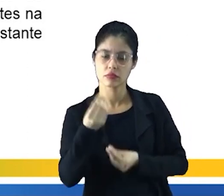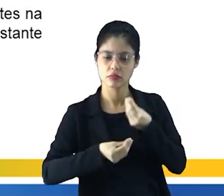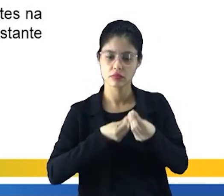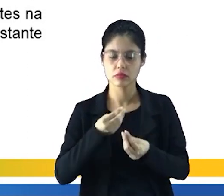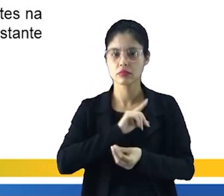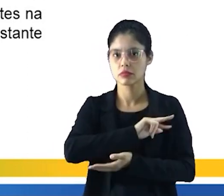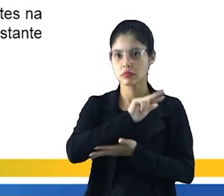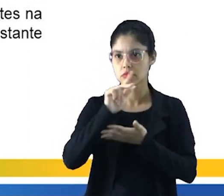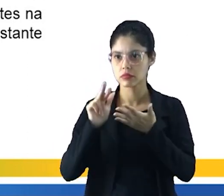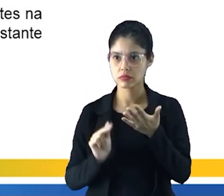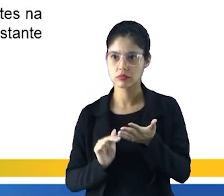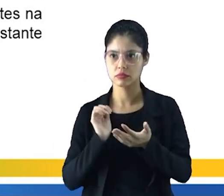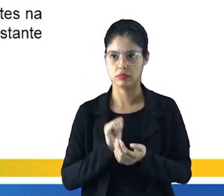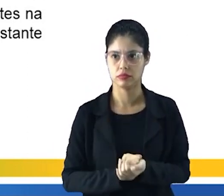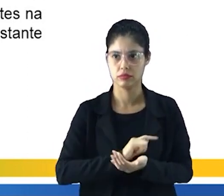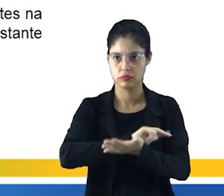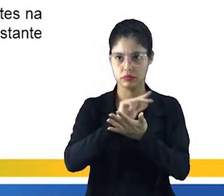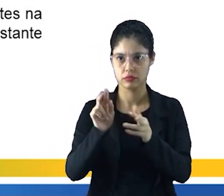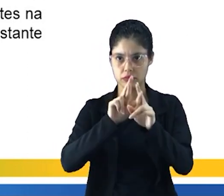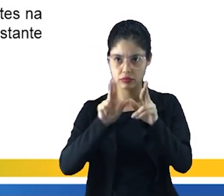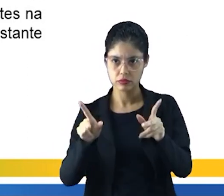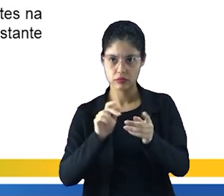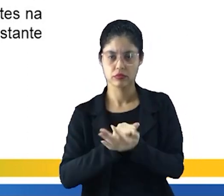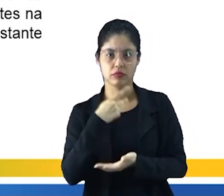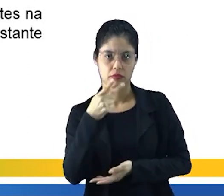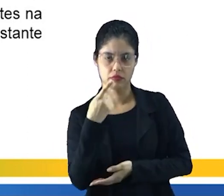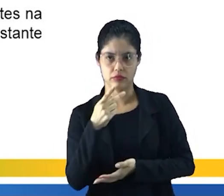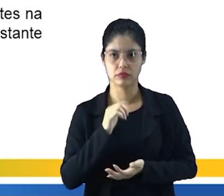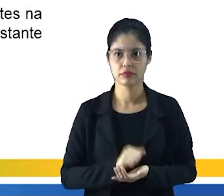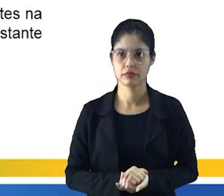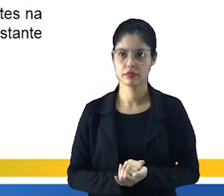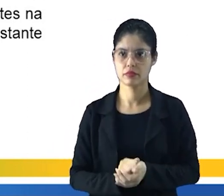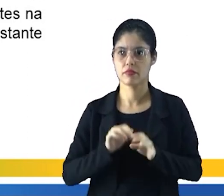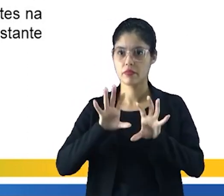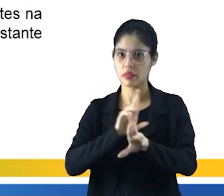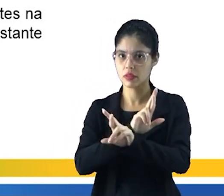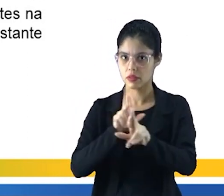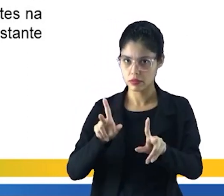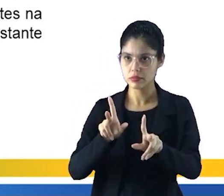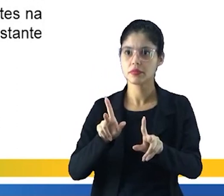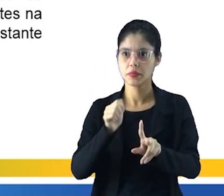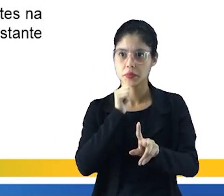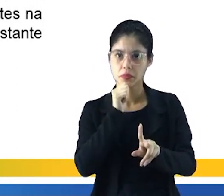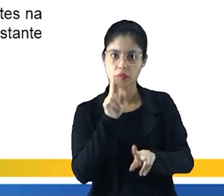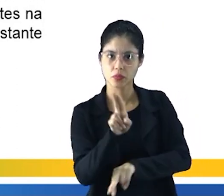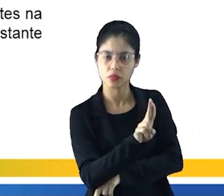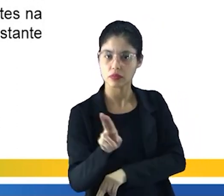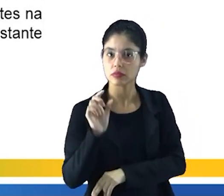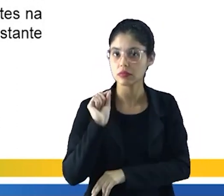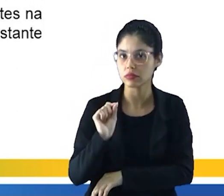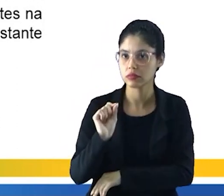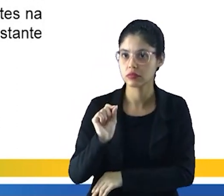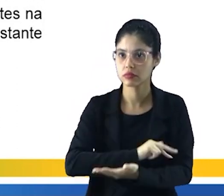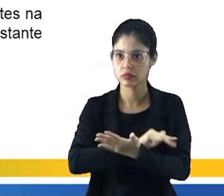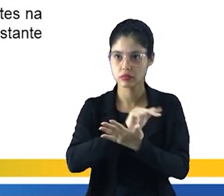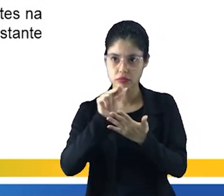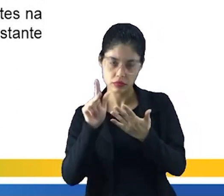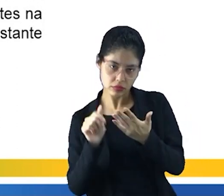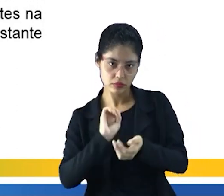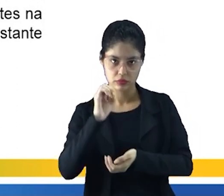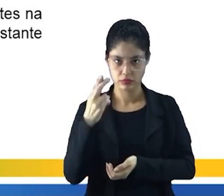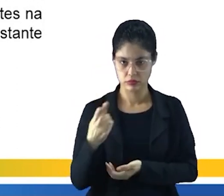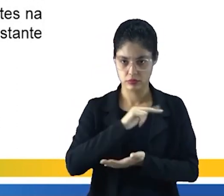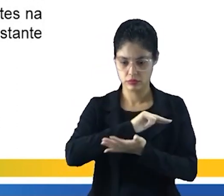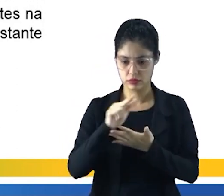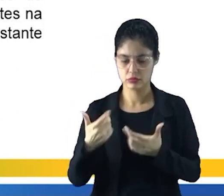de falar, ou seja, existem várias formas de se falar. E essas diferenças damos o nome de variedade